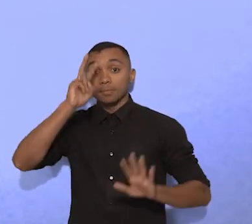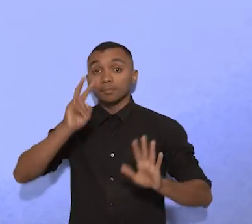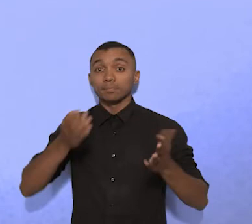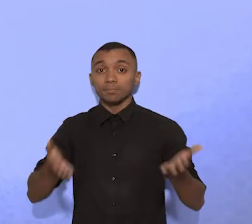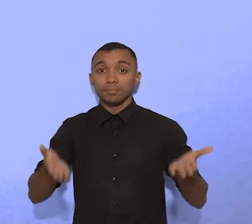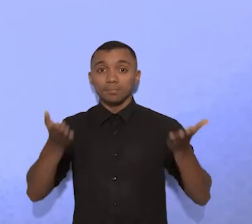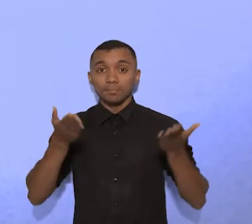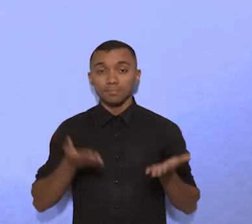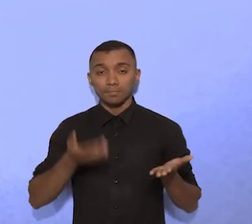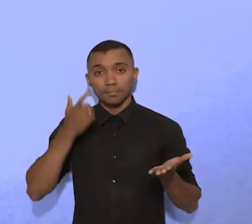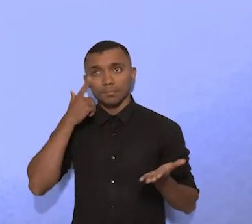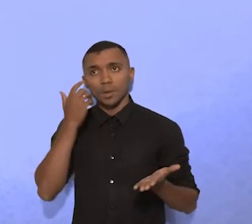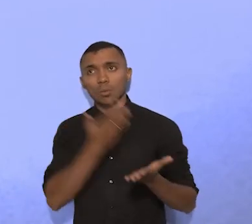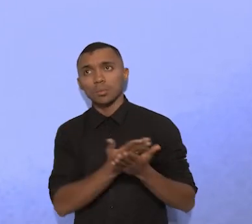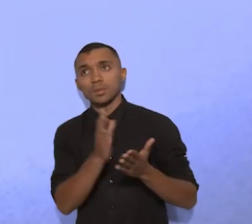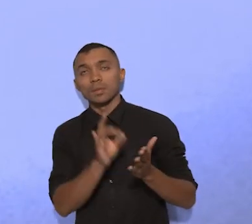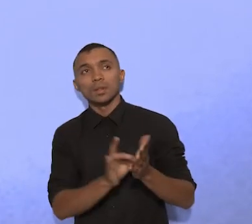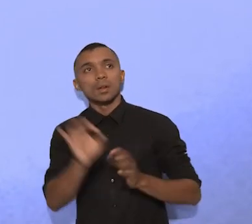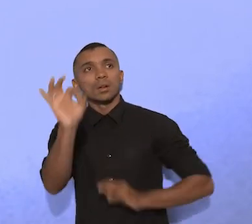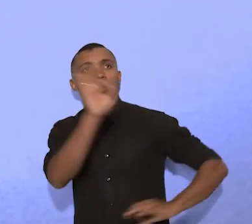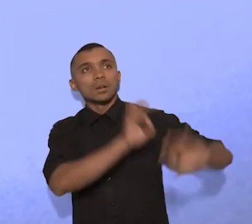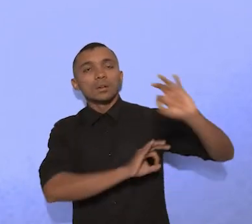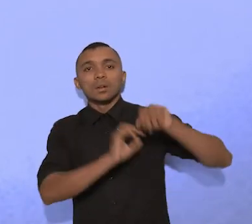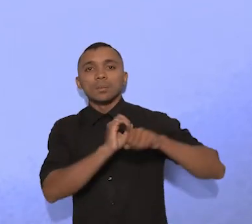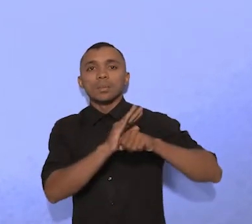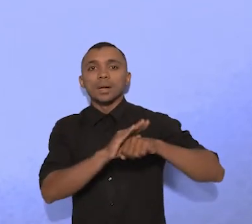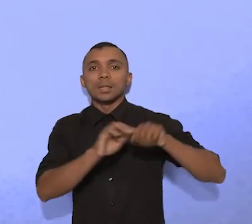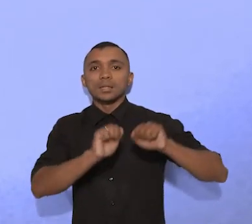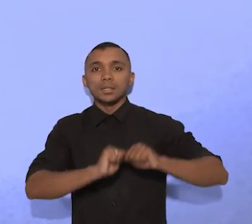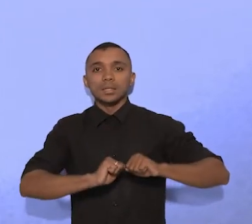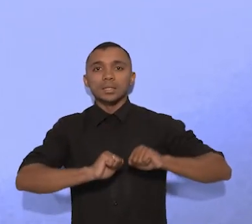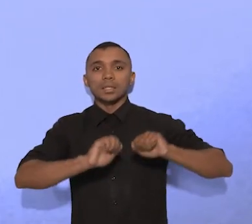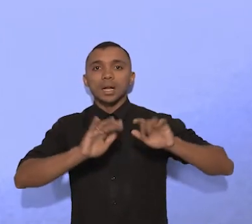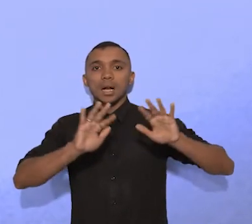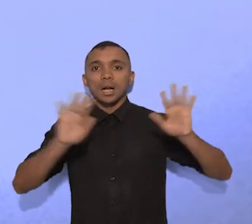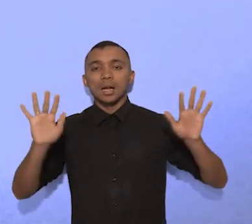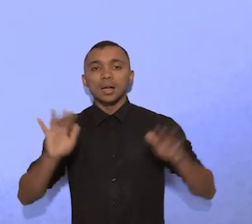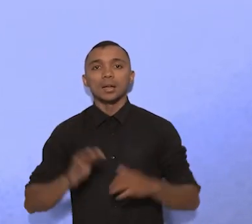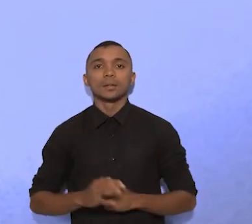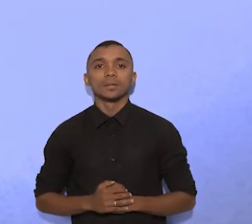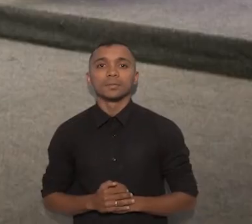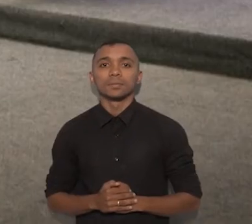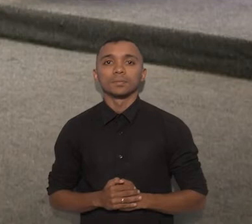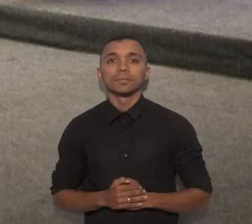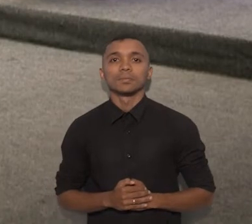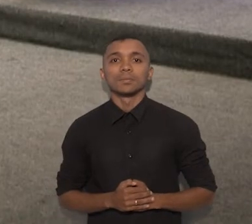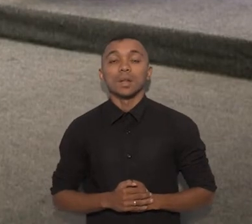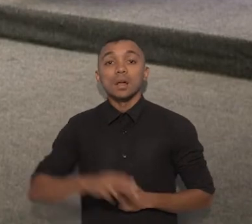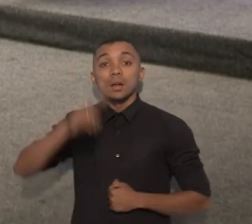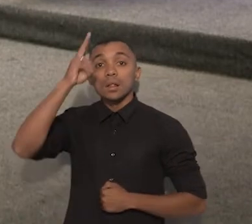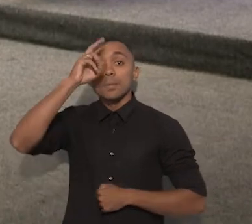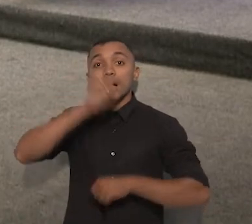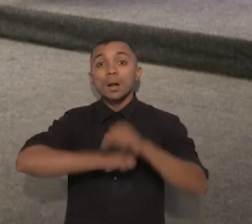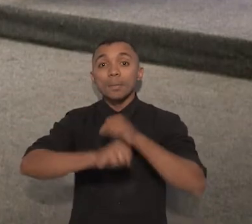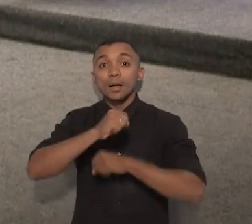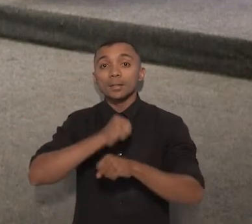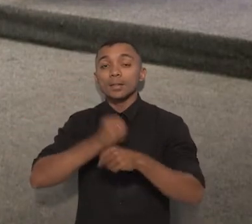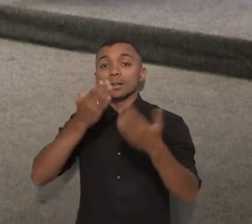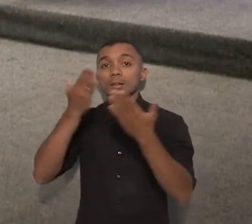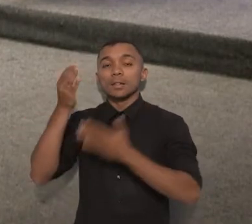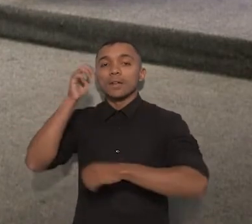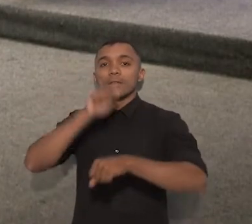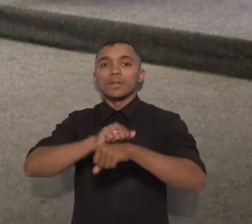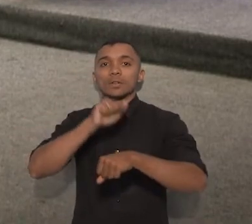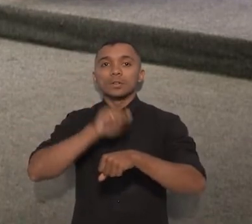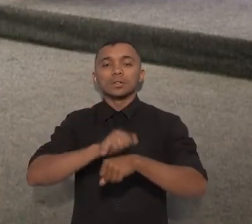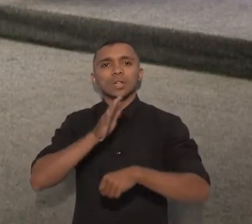agora é que o Sebastião está começando a desenvolver com mais tranquilidade essa parte ofensiva. E quantas vezes nós comentamos aqui no ano passado que o Fortaleza, aquele do